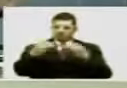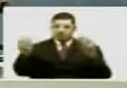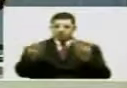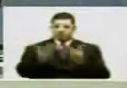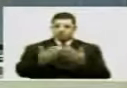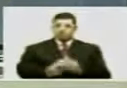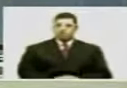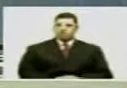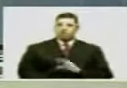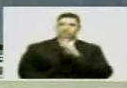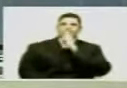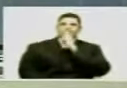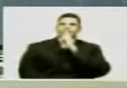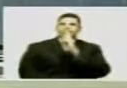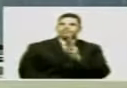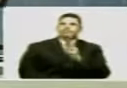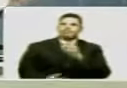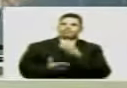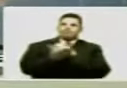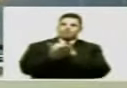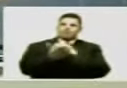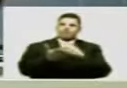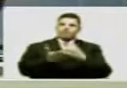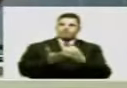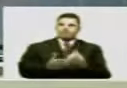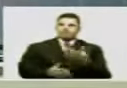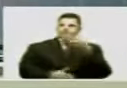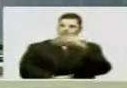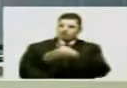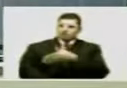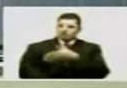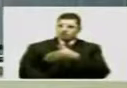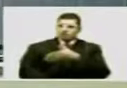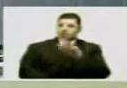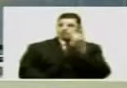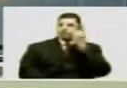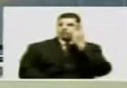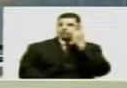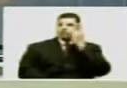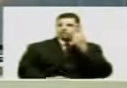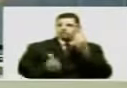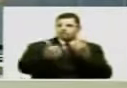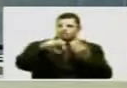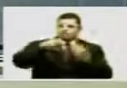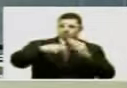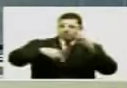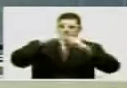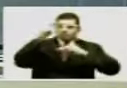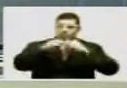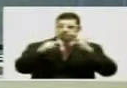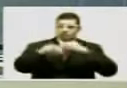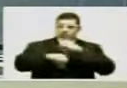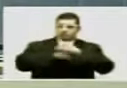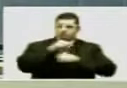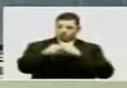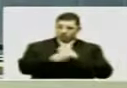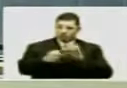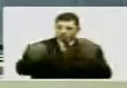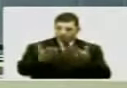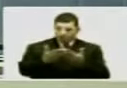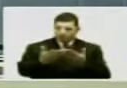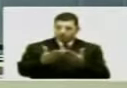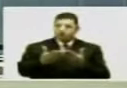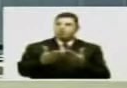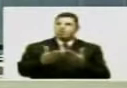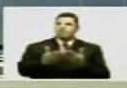hoje a resposta a um ofício que encaminhei no dia 19 de junho do corrente ano